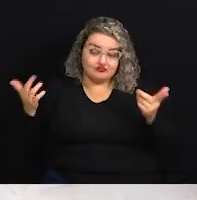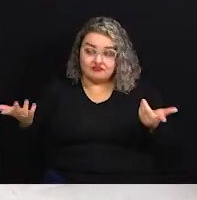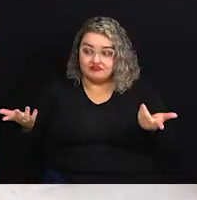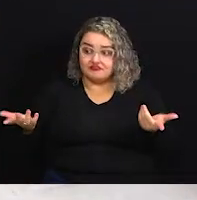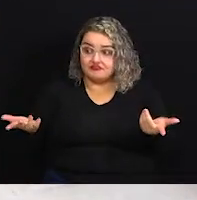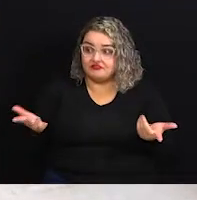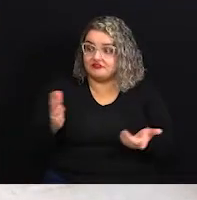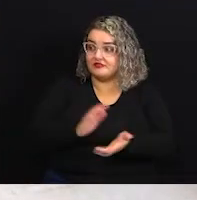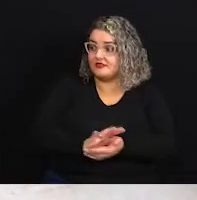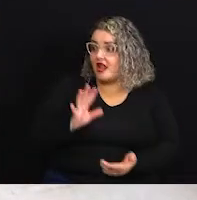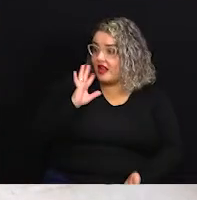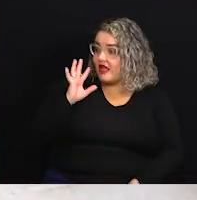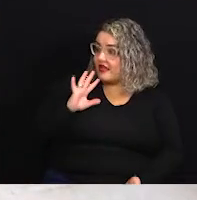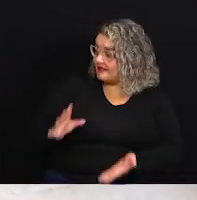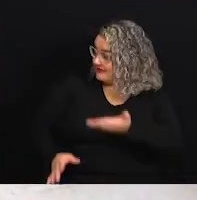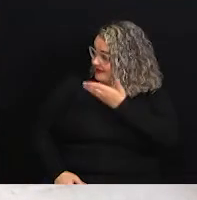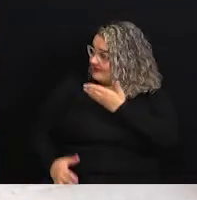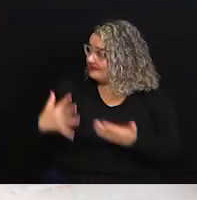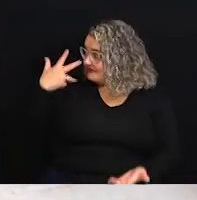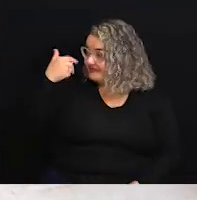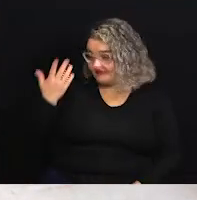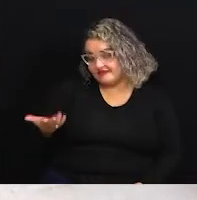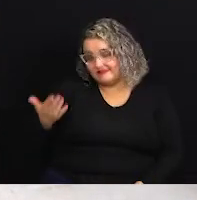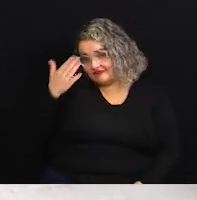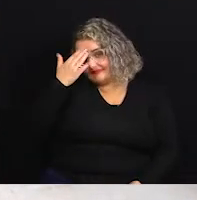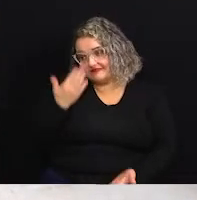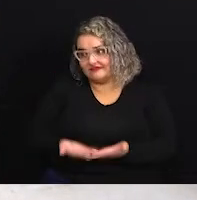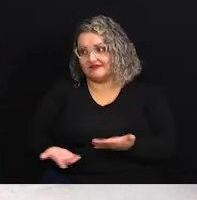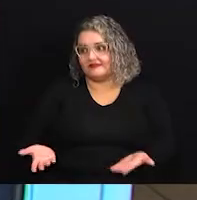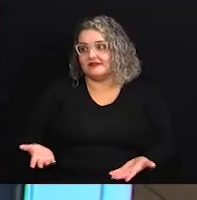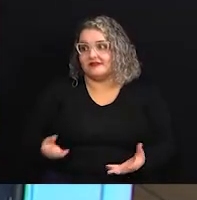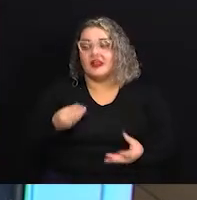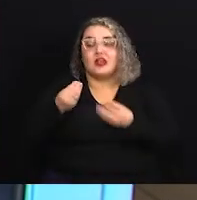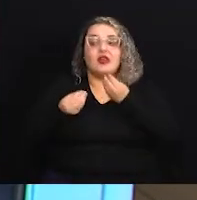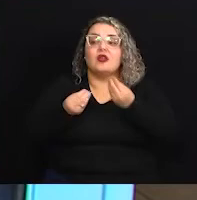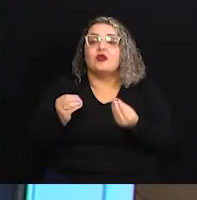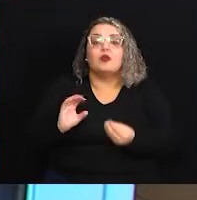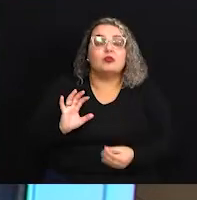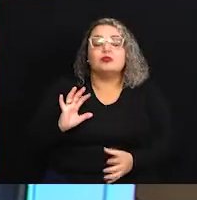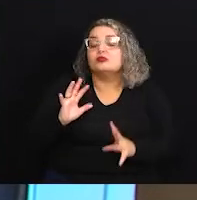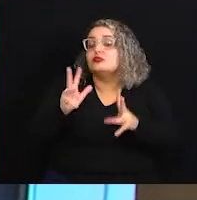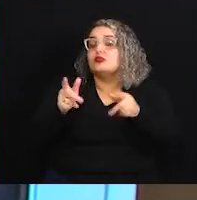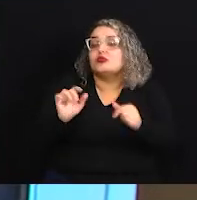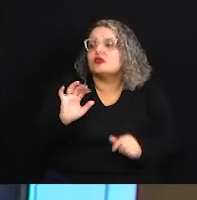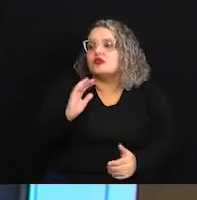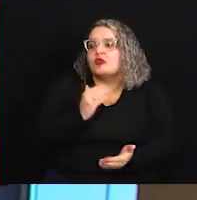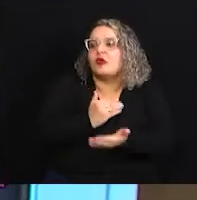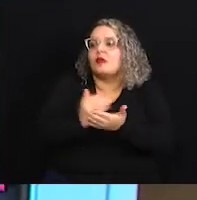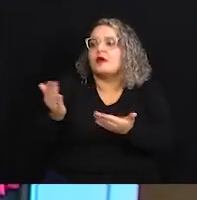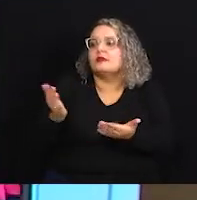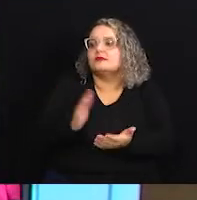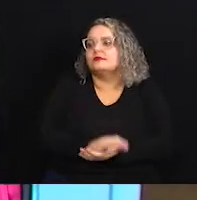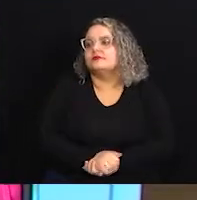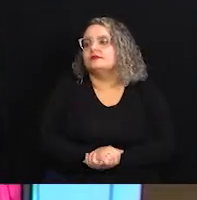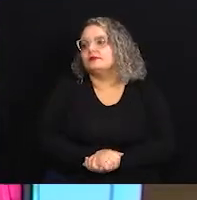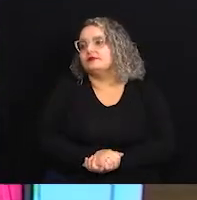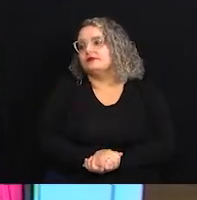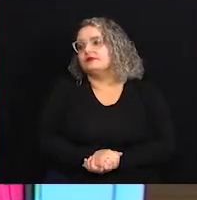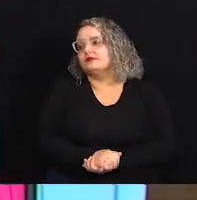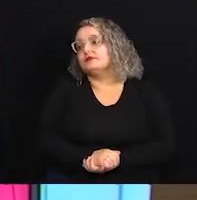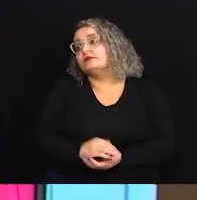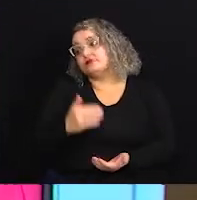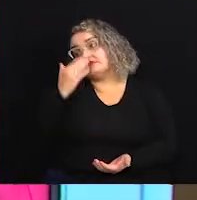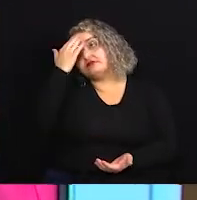divertida, uma peça bonita, eu acredito. Né? E como tudo isso começou? Olha, como